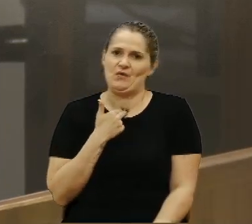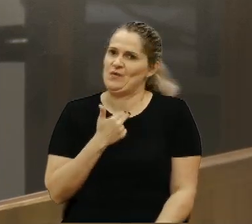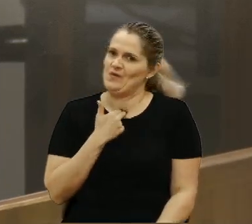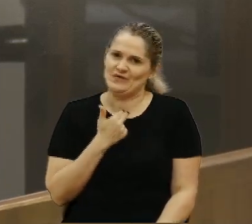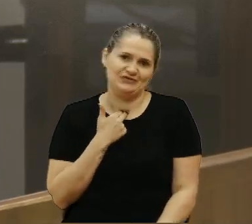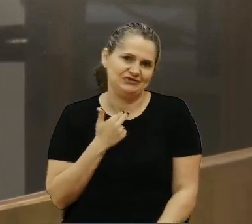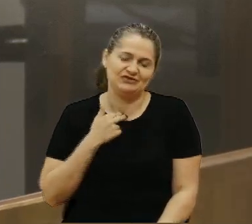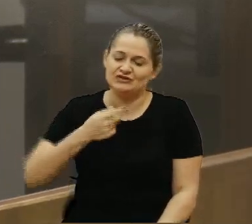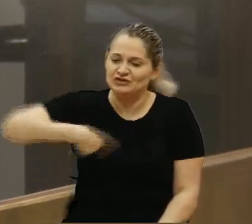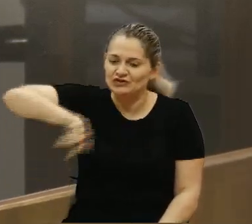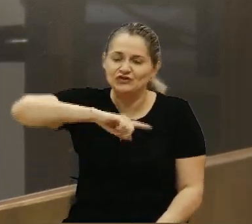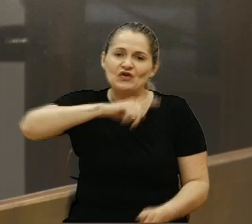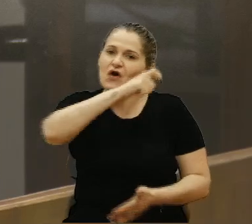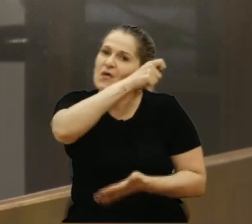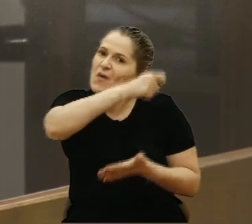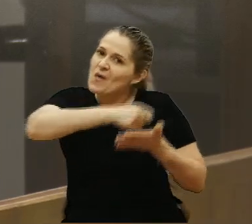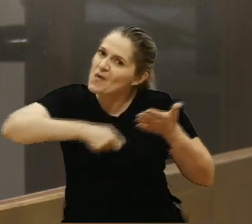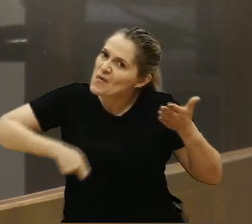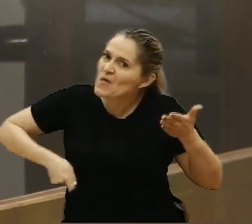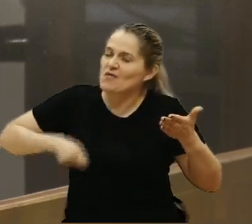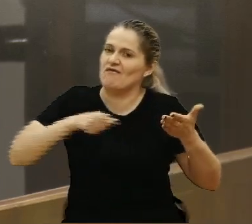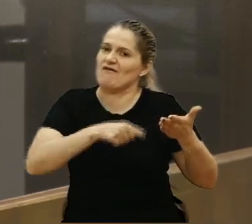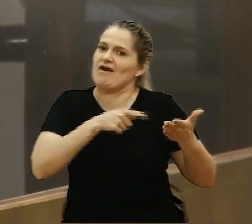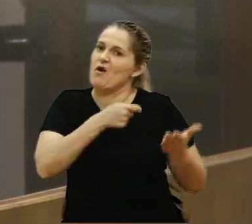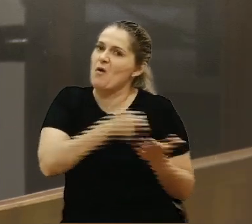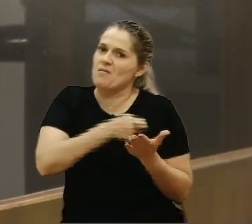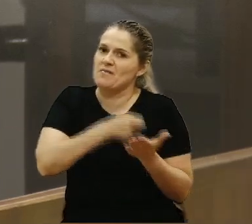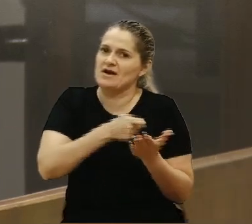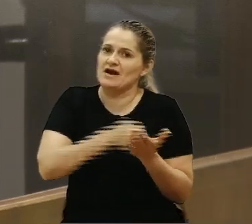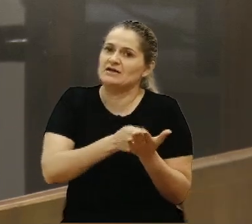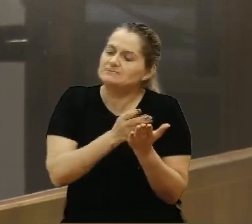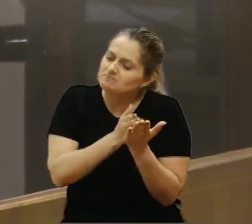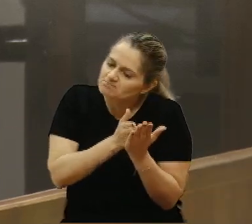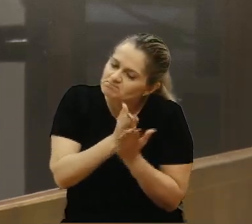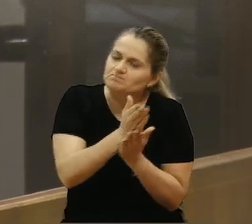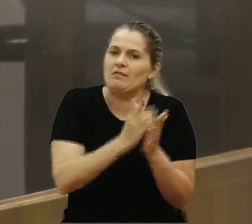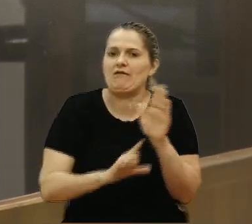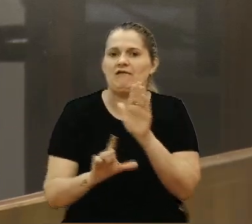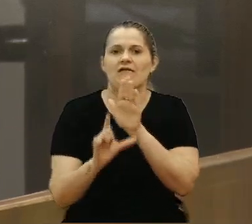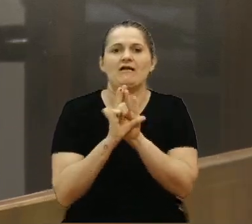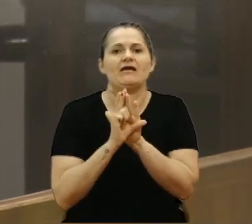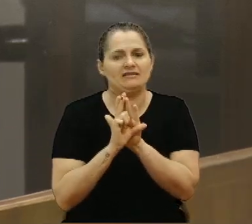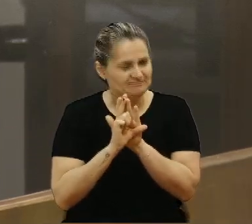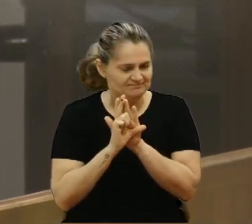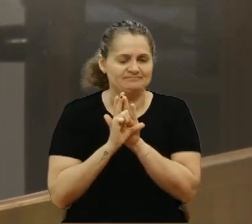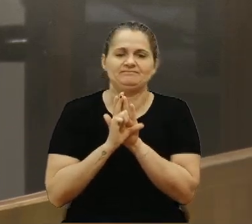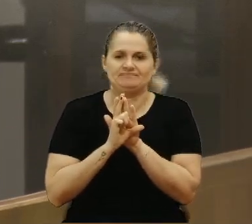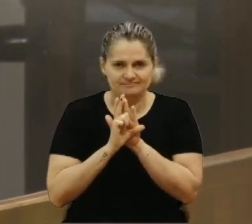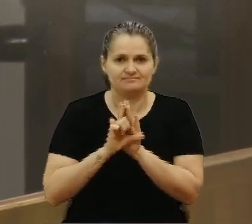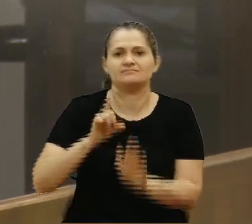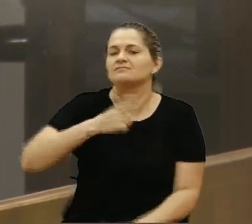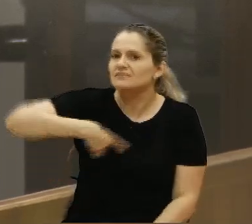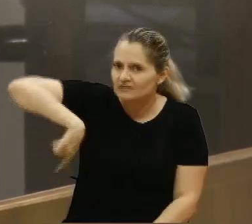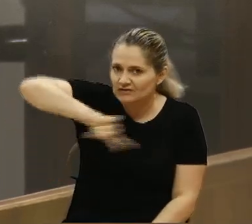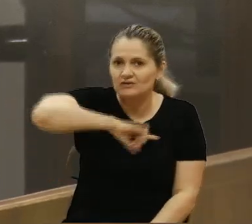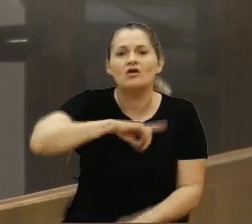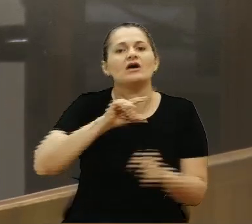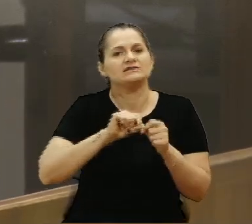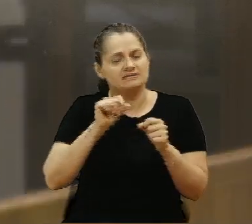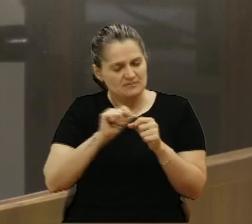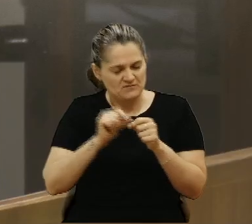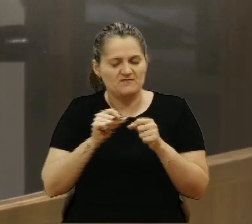faz concurso, a gente tem obrigação de cumprir o que a lei prevê. E nós estamos fazendo a nossa